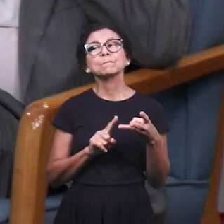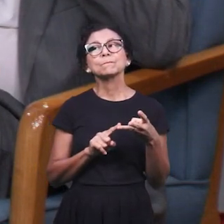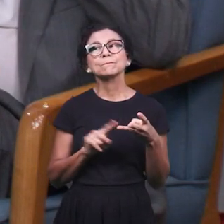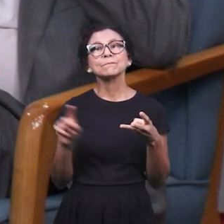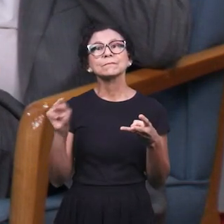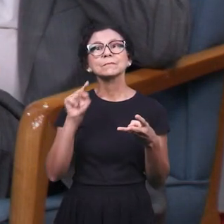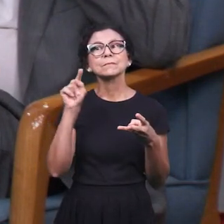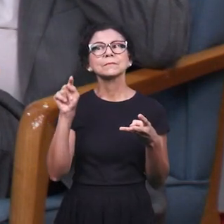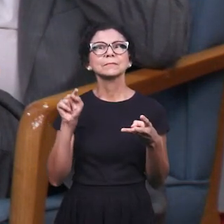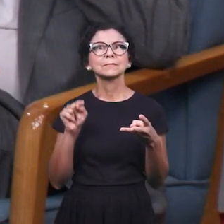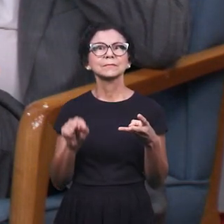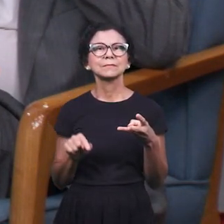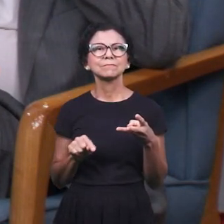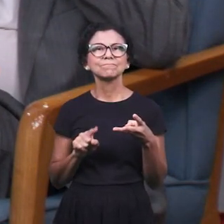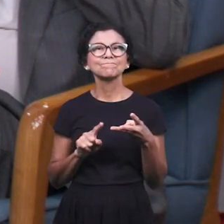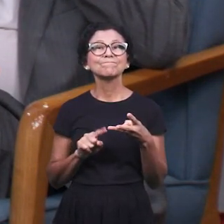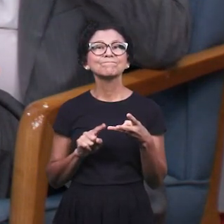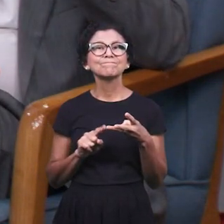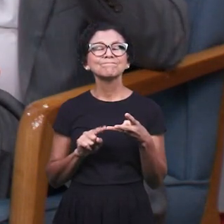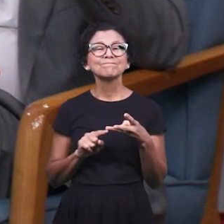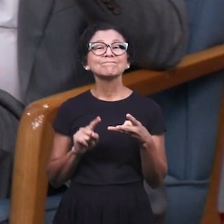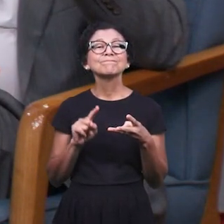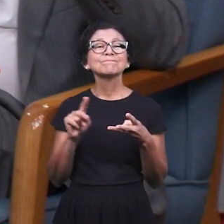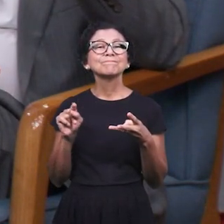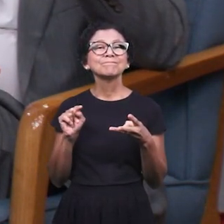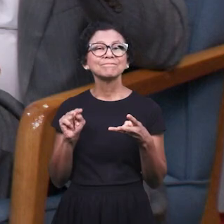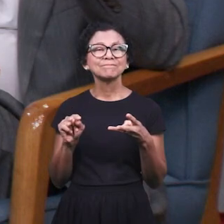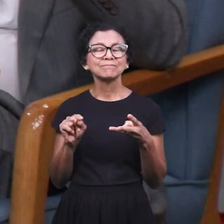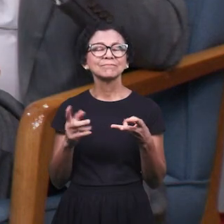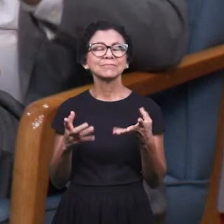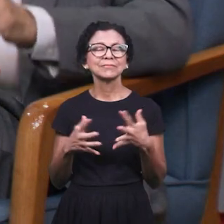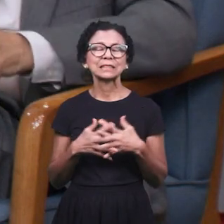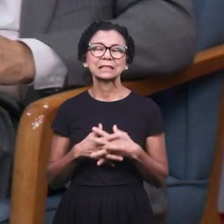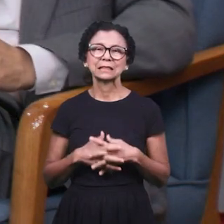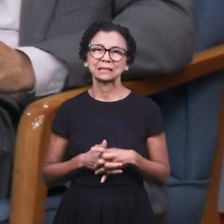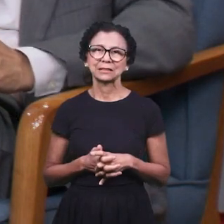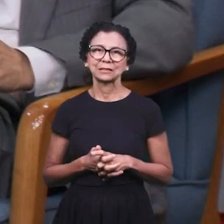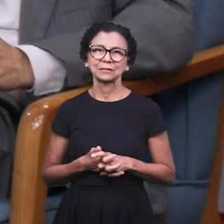E o terceiro? No terceiro,